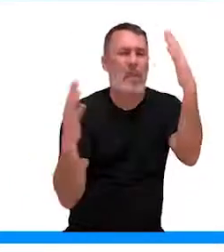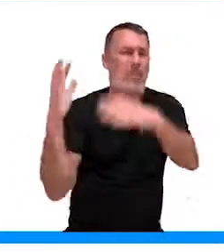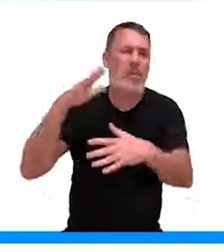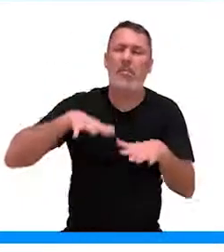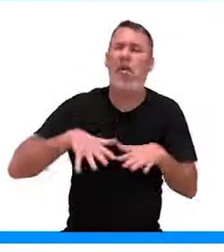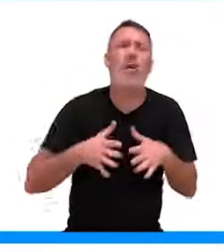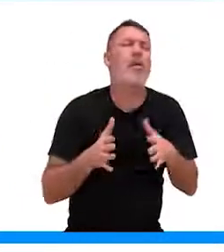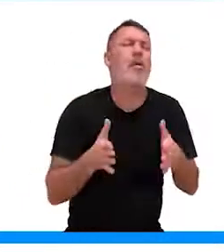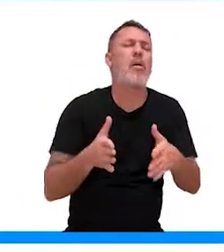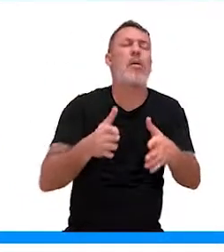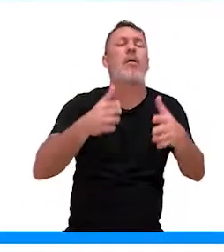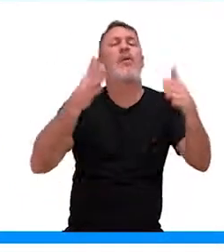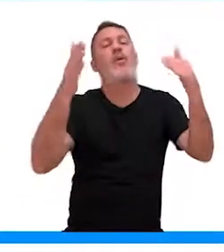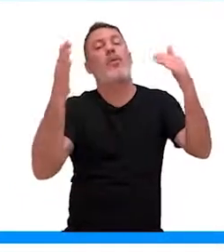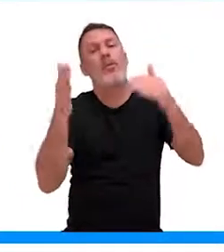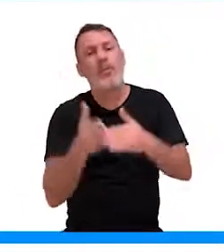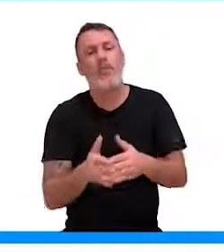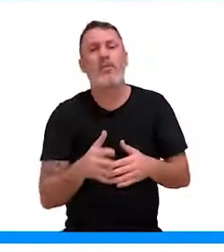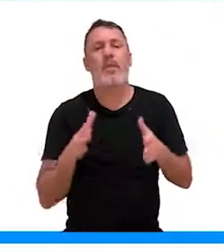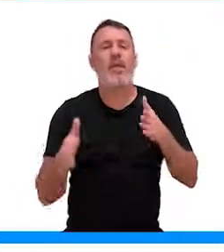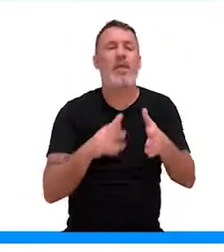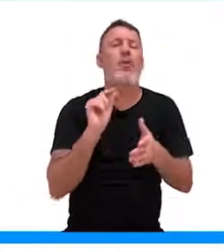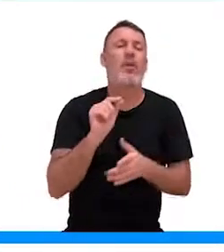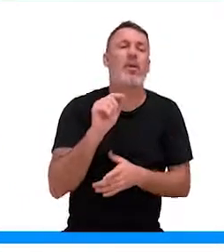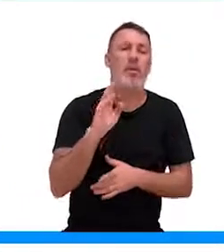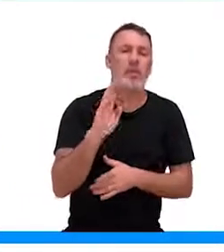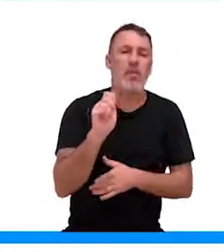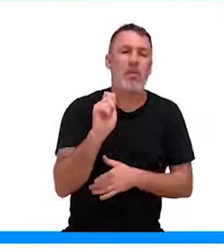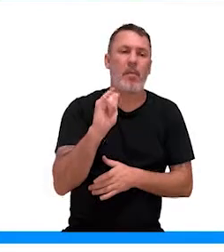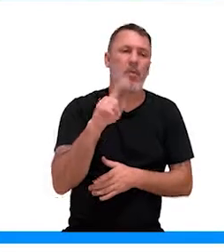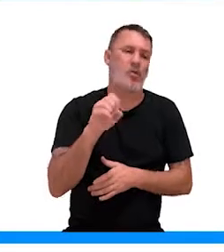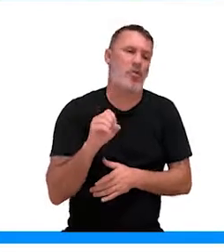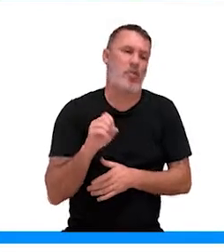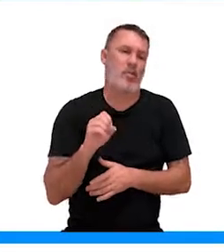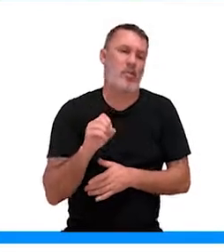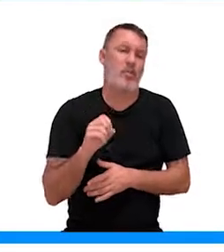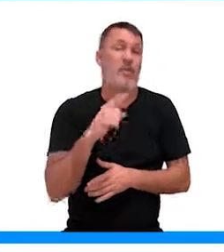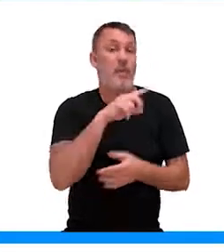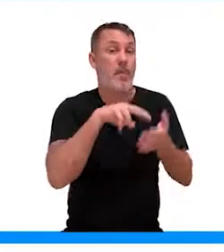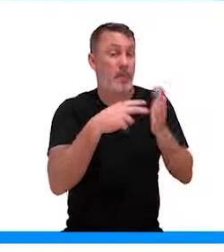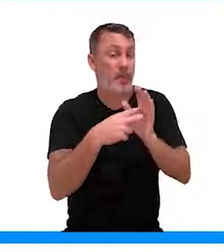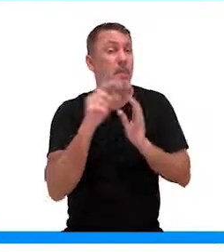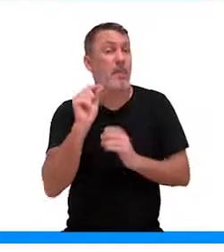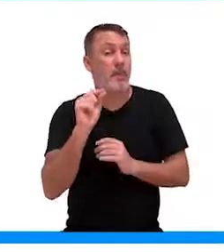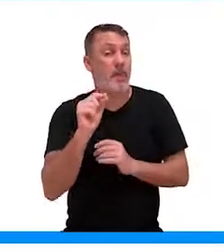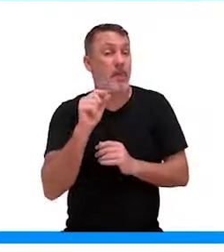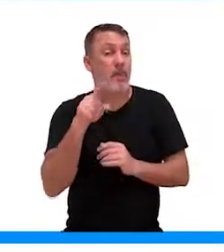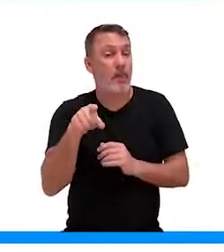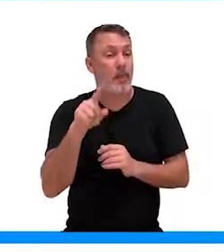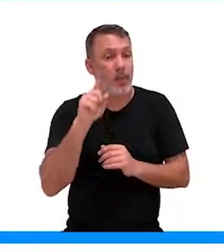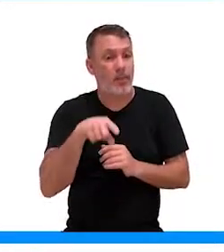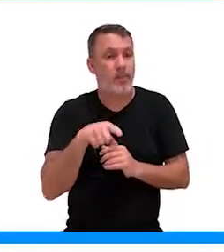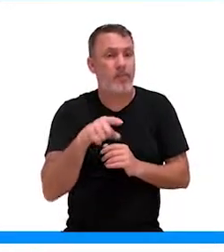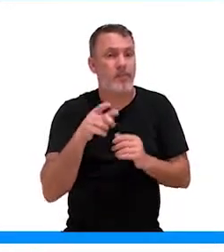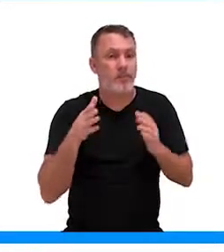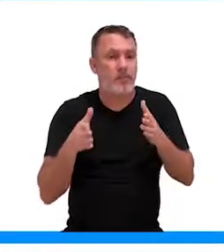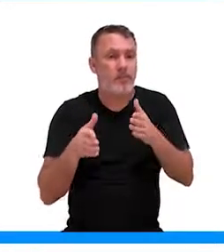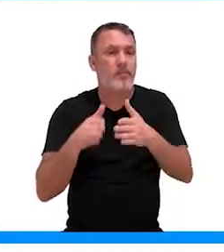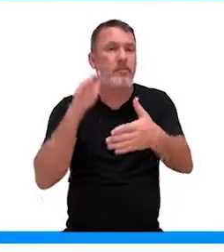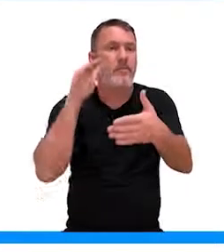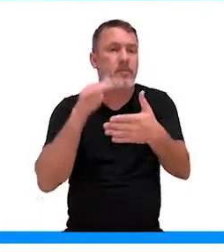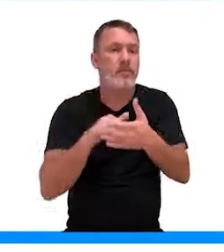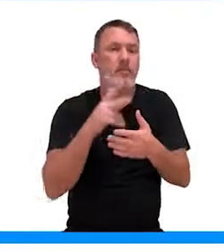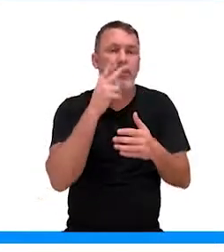por exemplo. E depois nós temos ali o baixo curso. Esse baixo curso, ele já é um curso